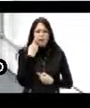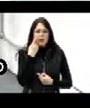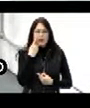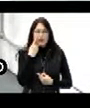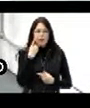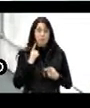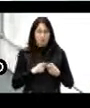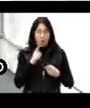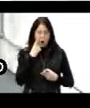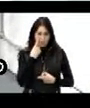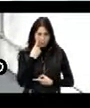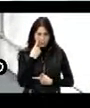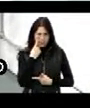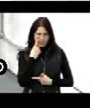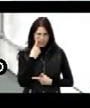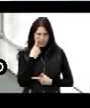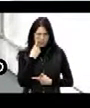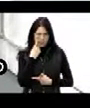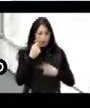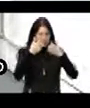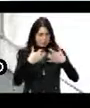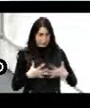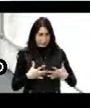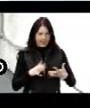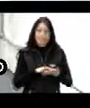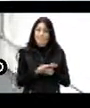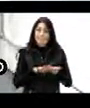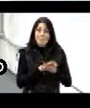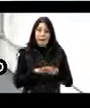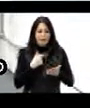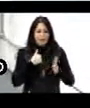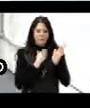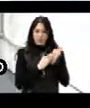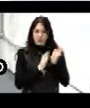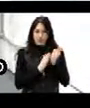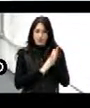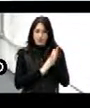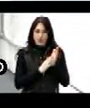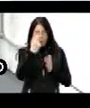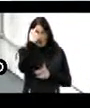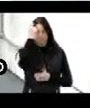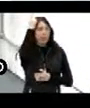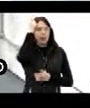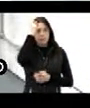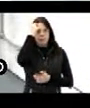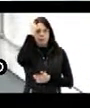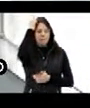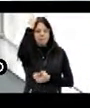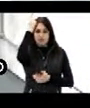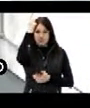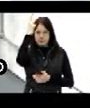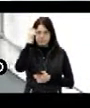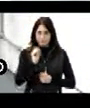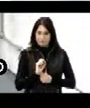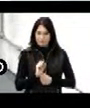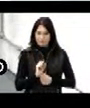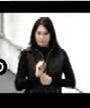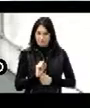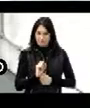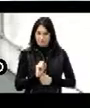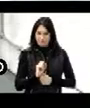que eu proponho, colegas vereadores, surgem da minha cabeça. Nada que eu proponho aqui não